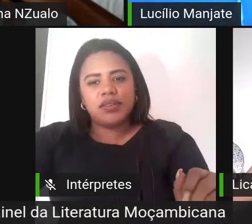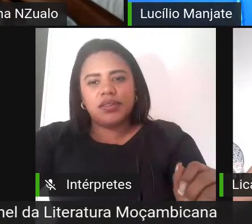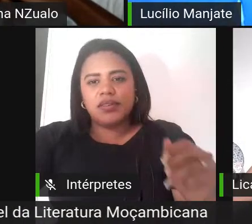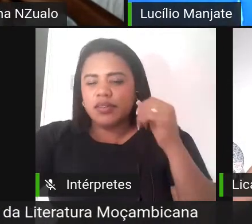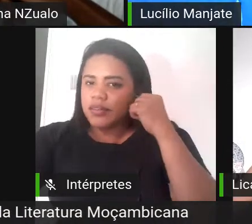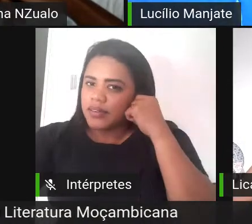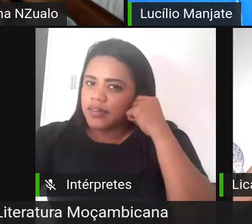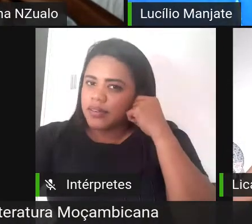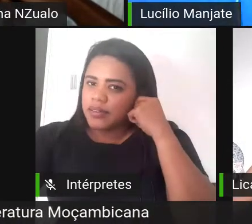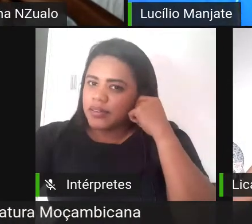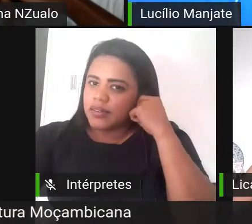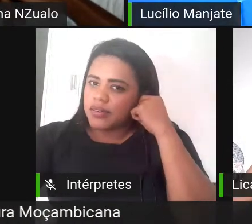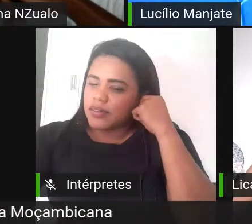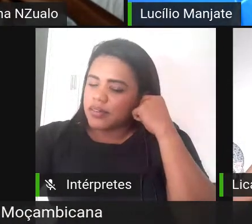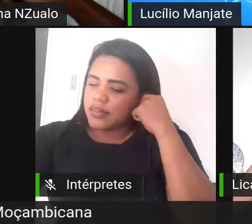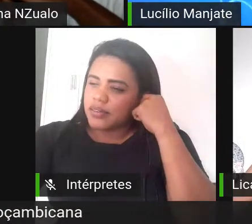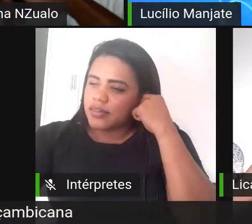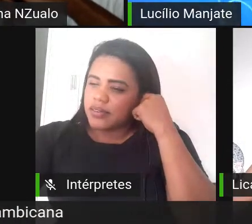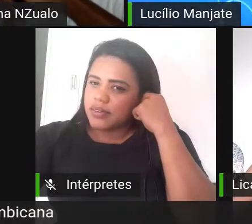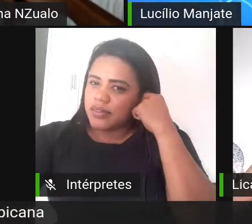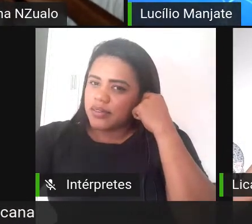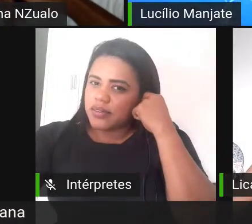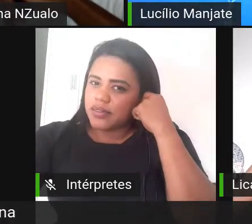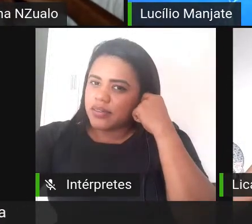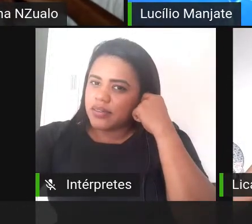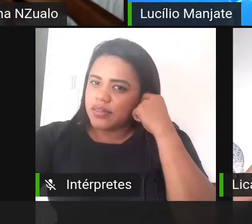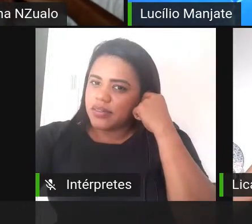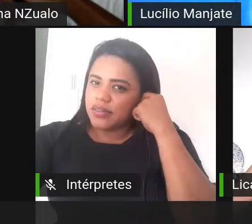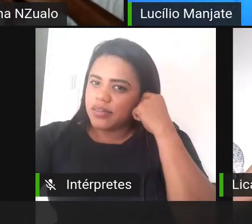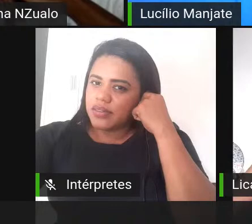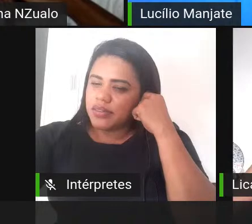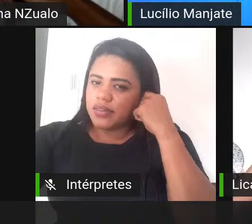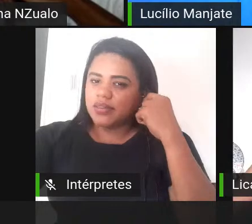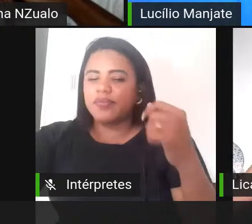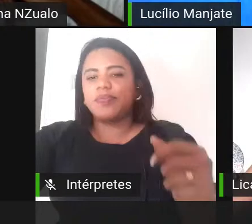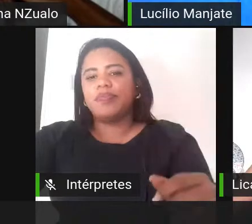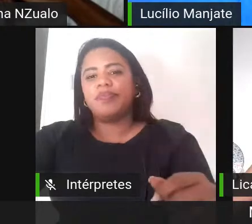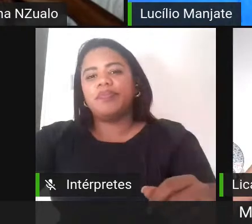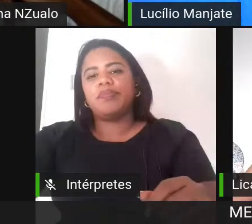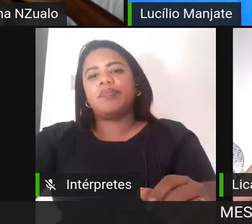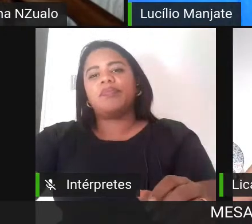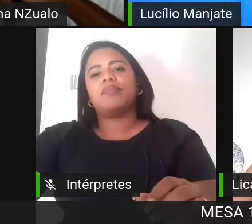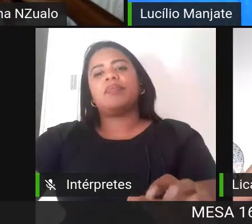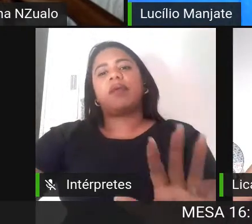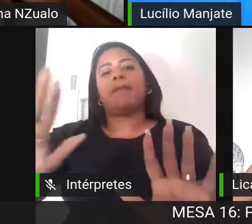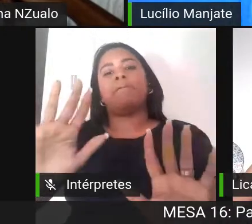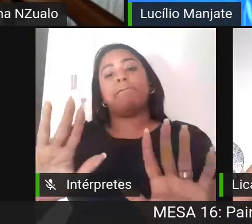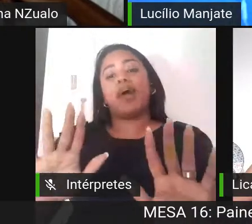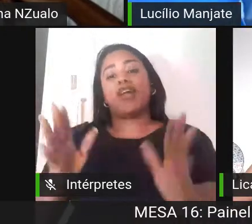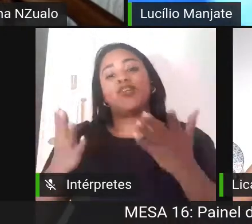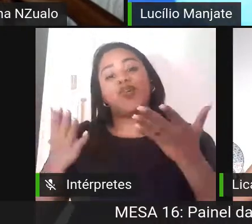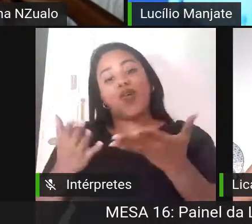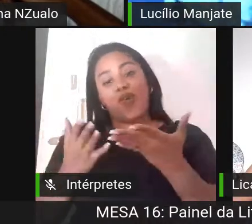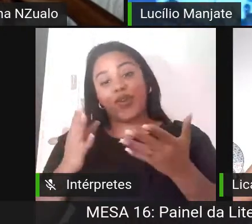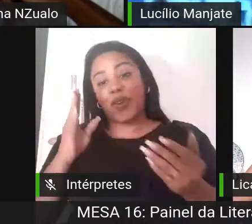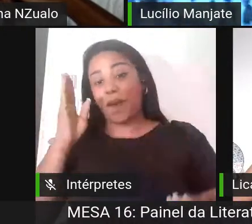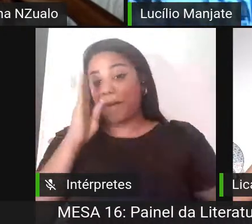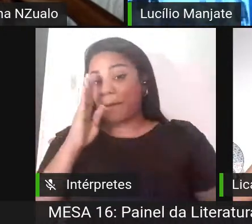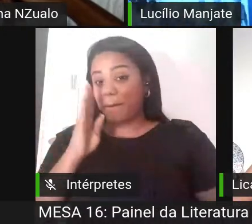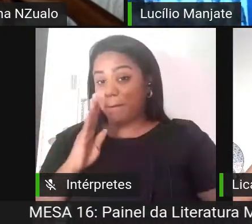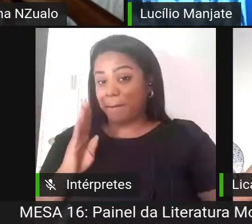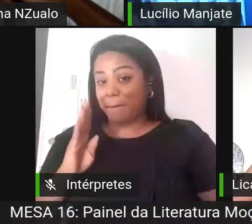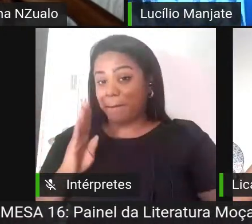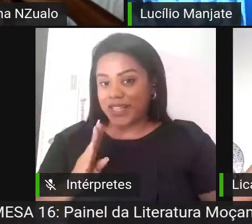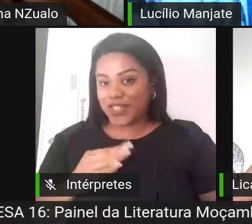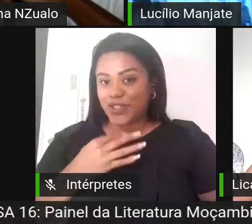dá para sugerir muita coisa. Mas como estamos no Brasil hoje, eu vou sugerir primeiro este livro aqui, que